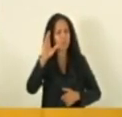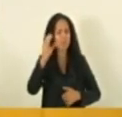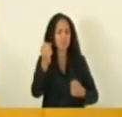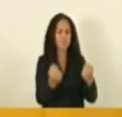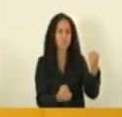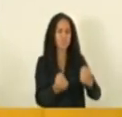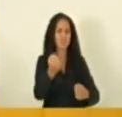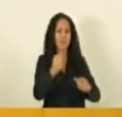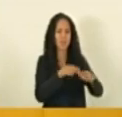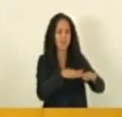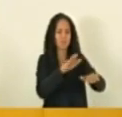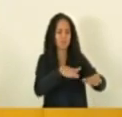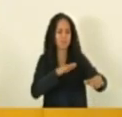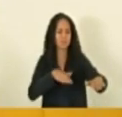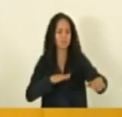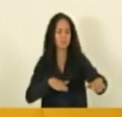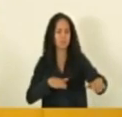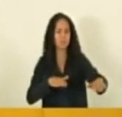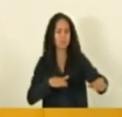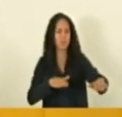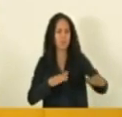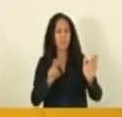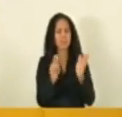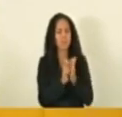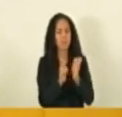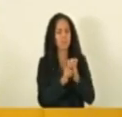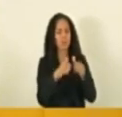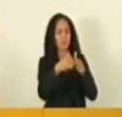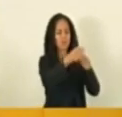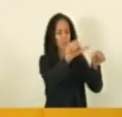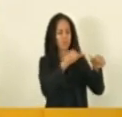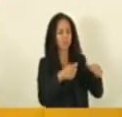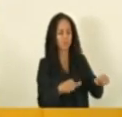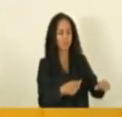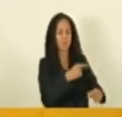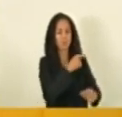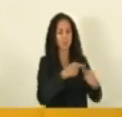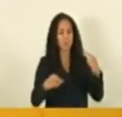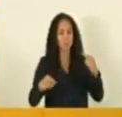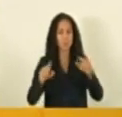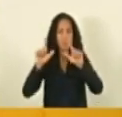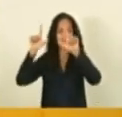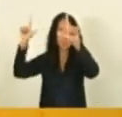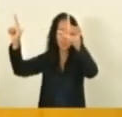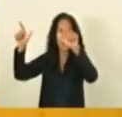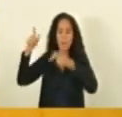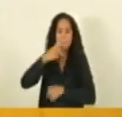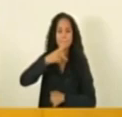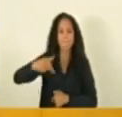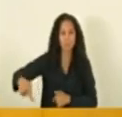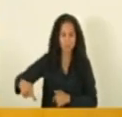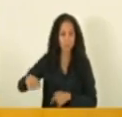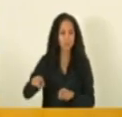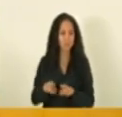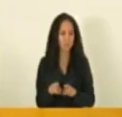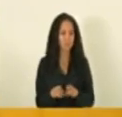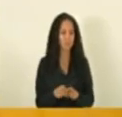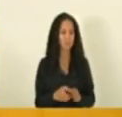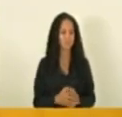veículos estacionados em vias e logradouros públicos. É o famoso